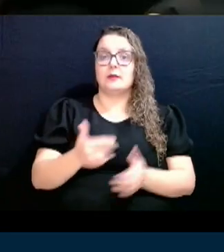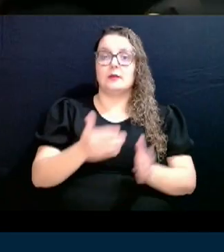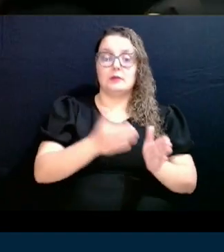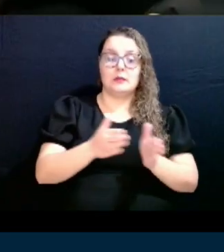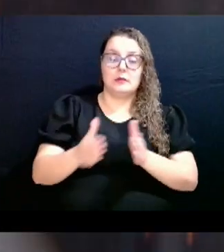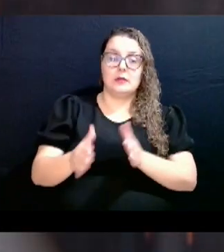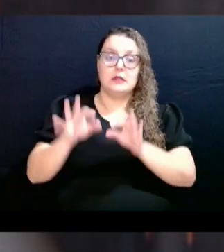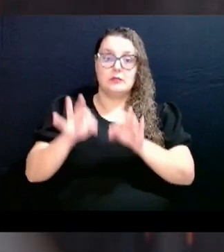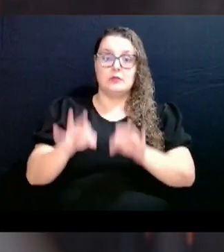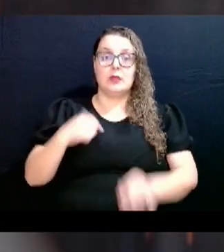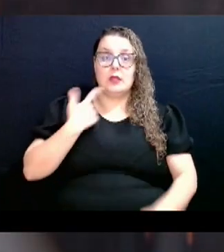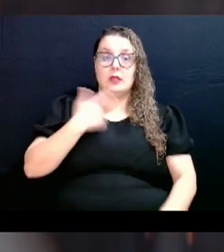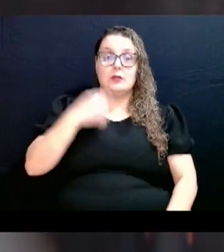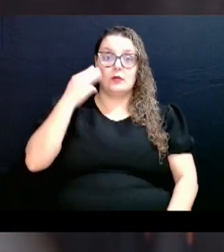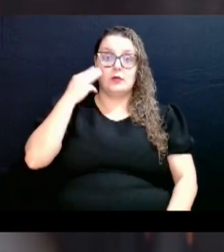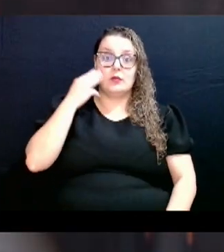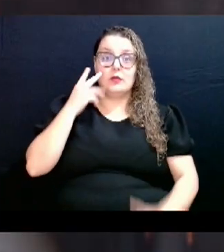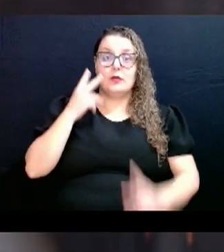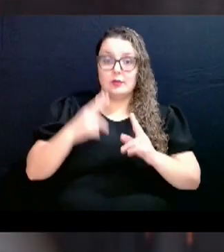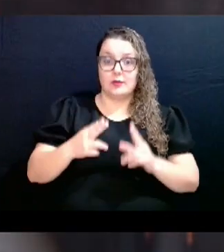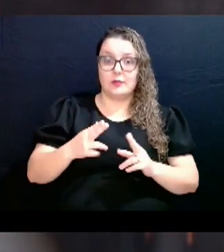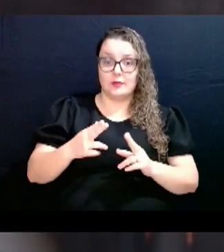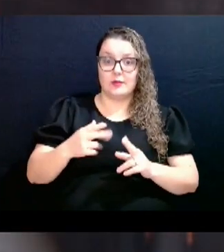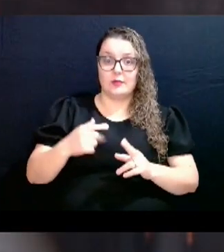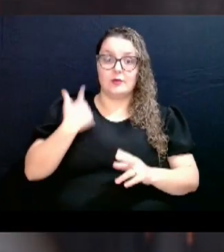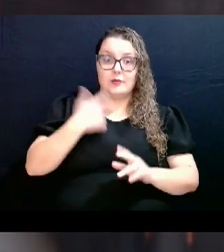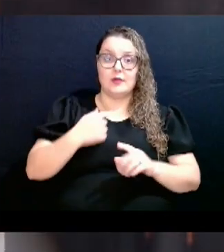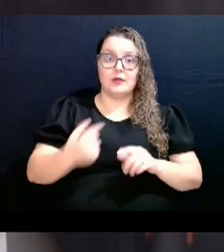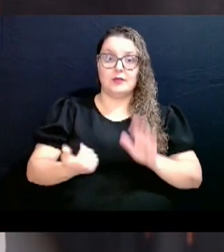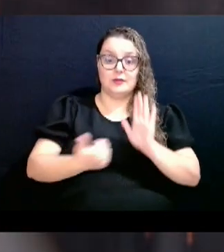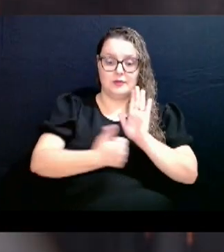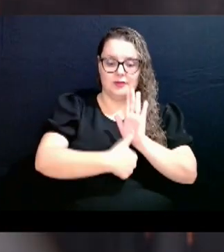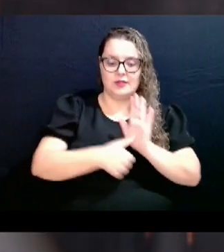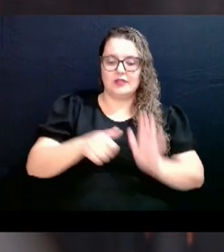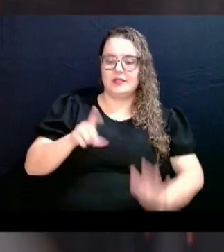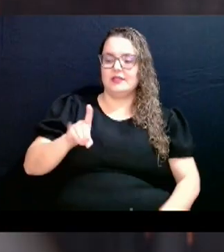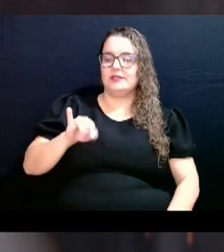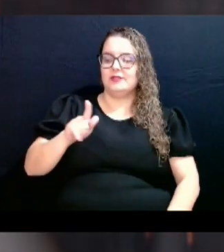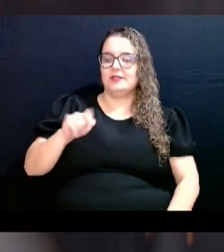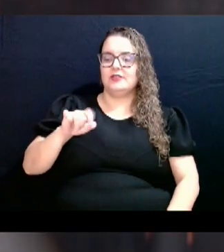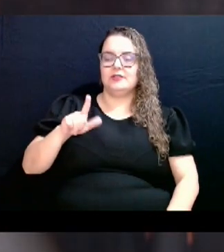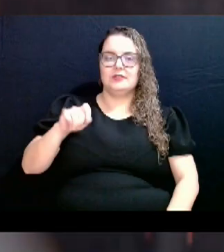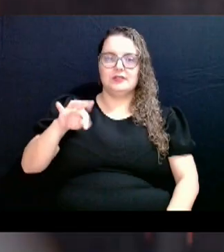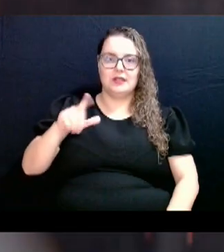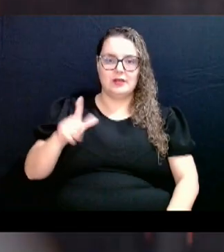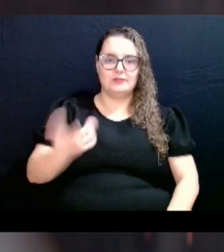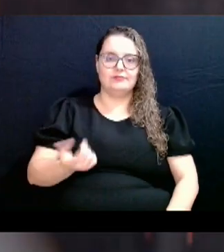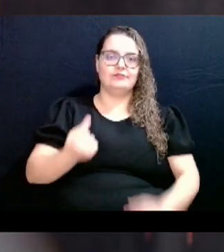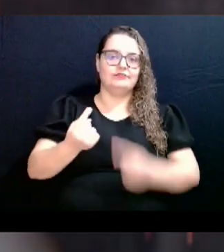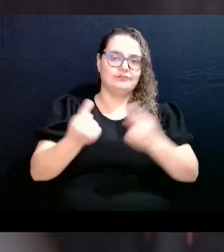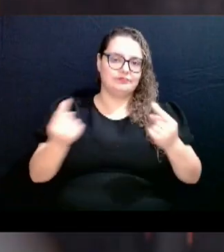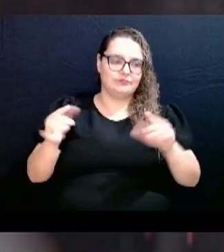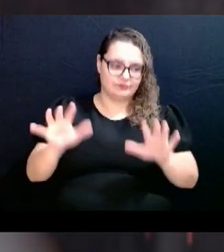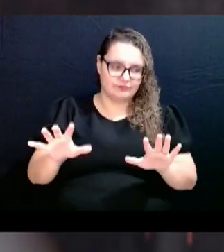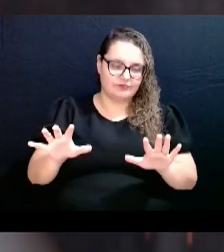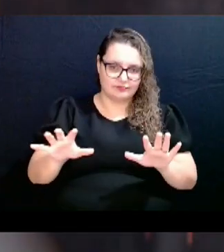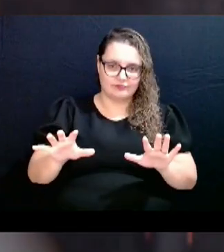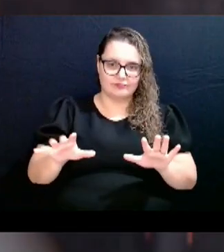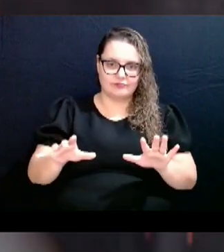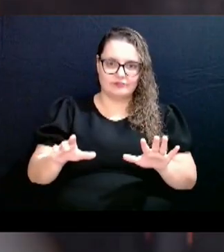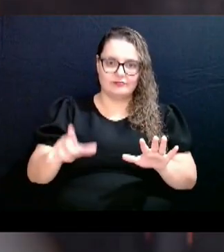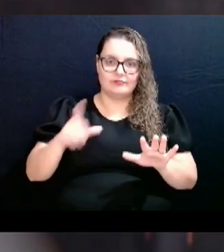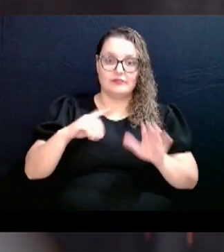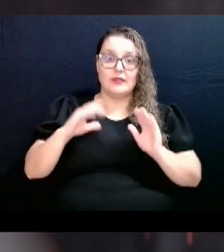mente é como se fosse a nossa digital, eu gosto de falar. Uau, muito bom. Porque cada um de nós podemos ter comportamentos